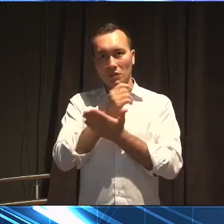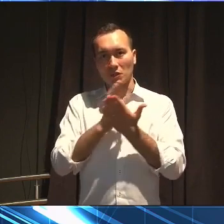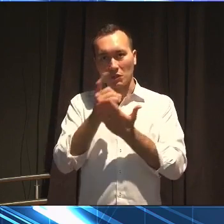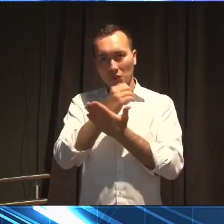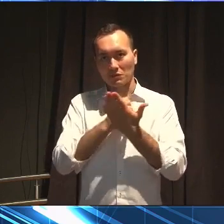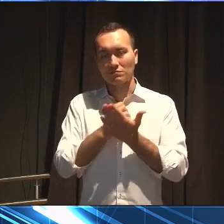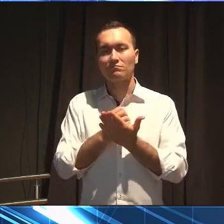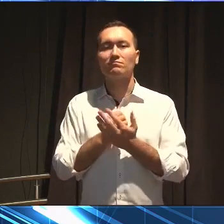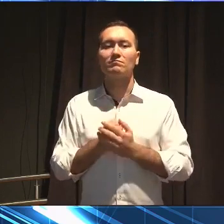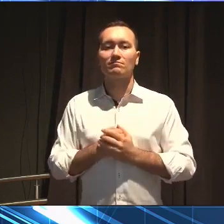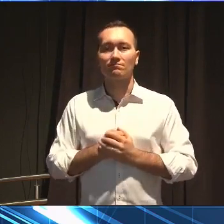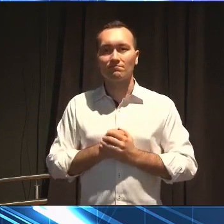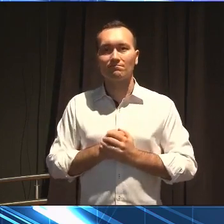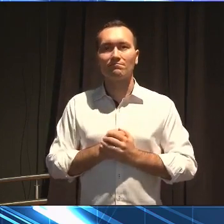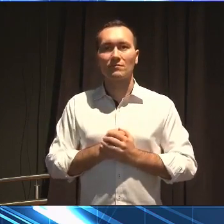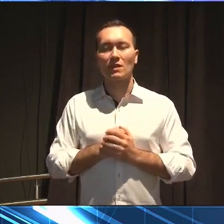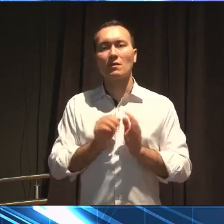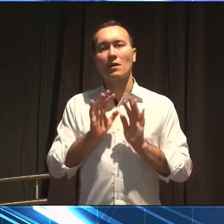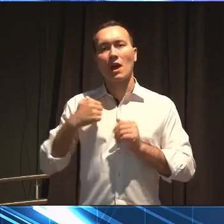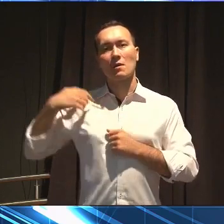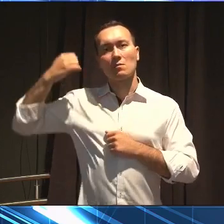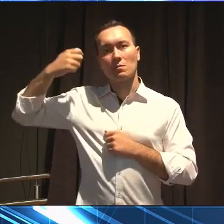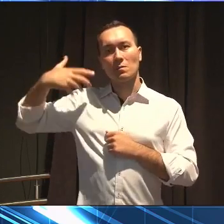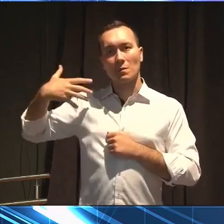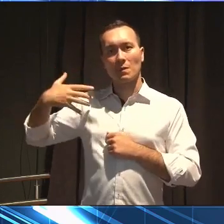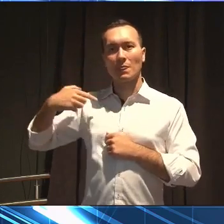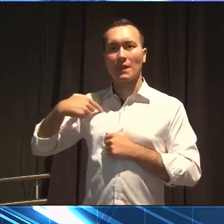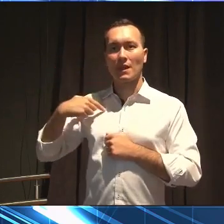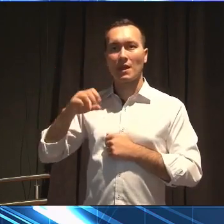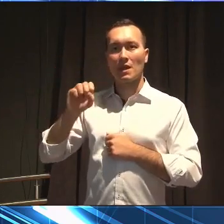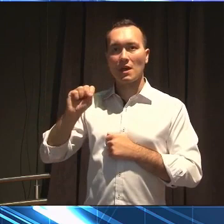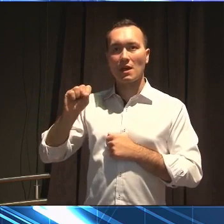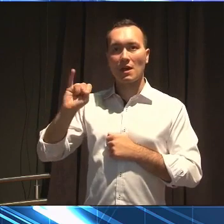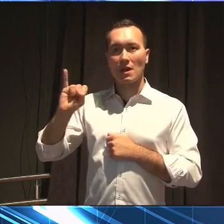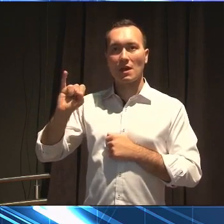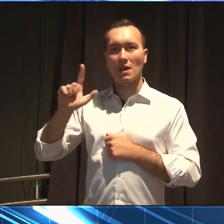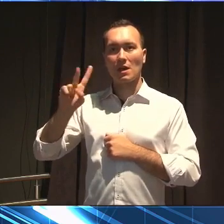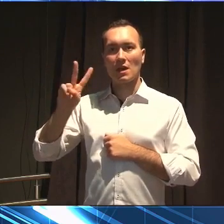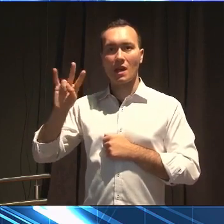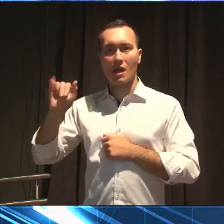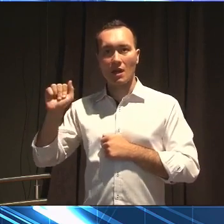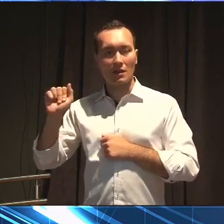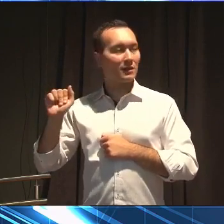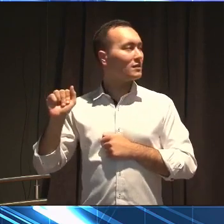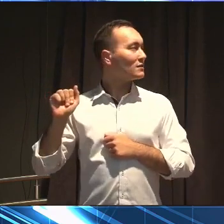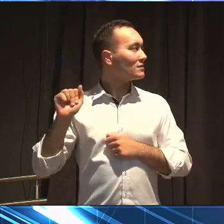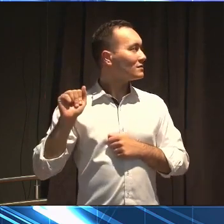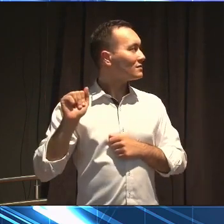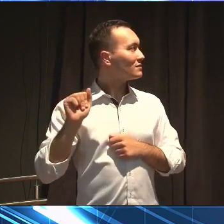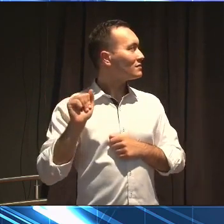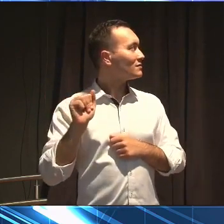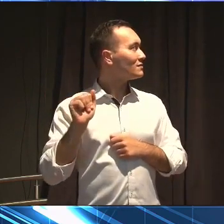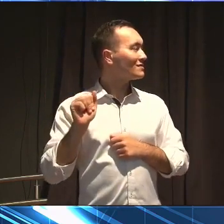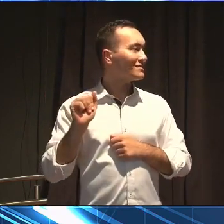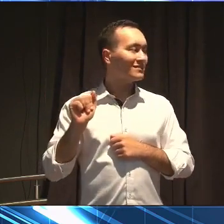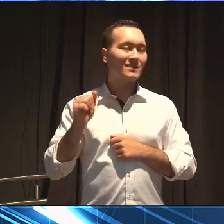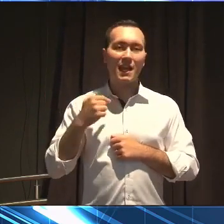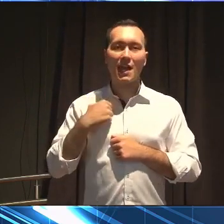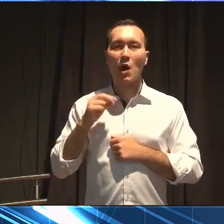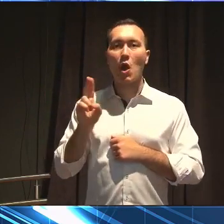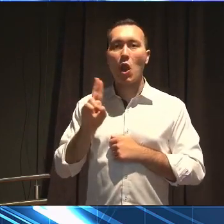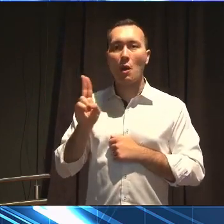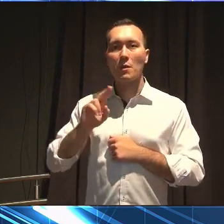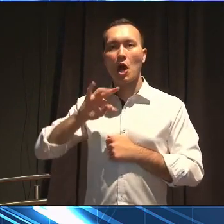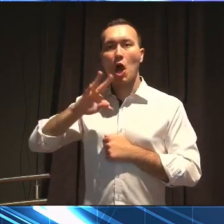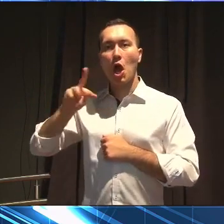apresentar, né, meu nome é Silvia Traenheim Fardaper. Vocês vão achar com esse nome completo nas redes sociais,